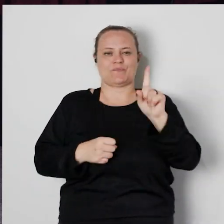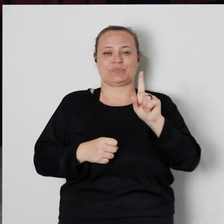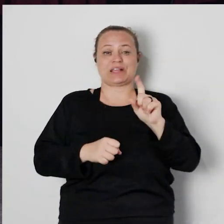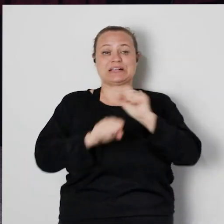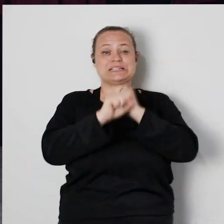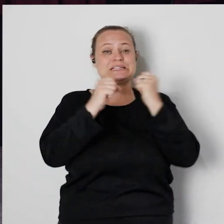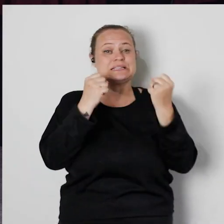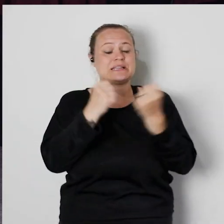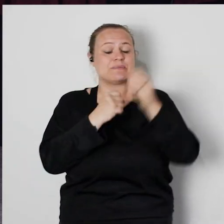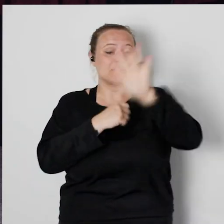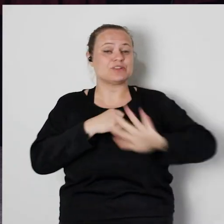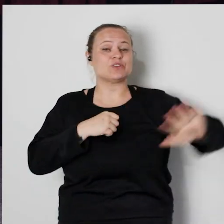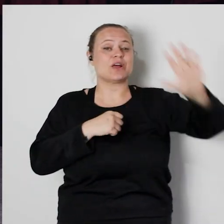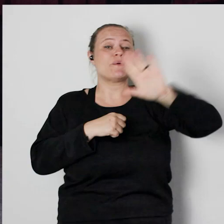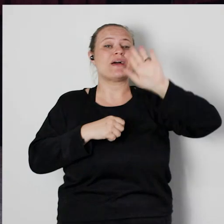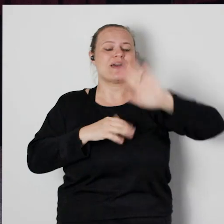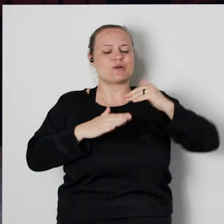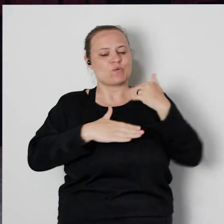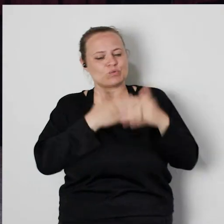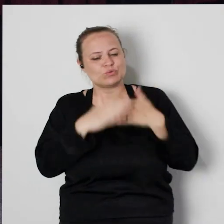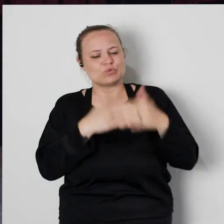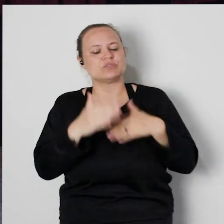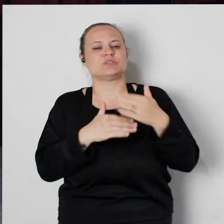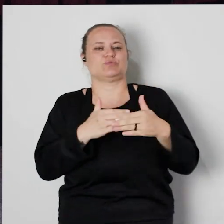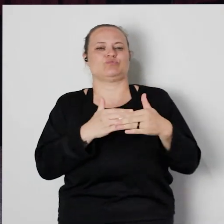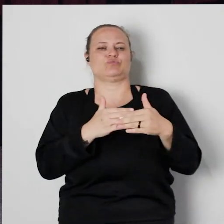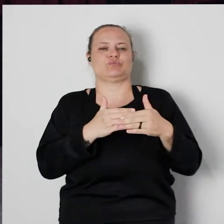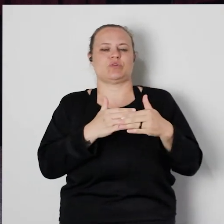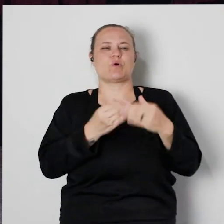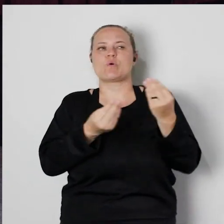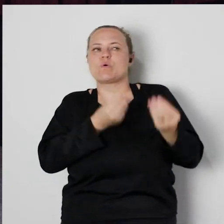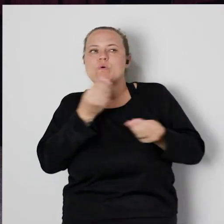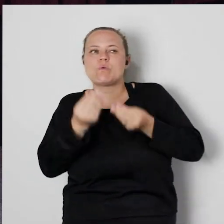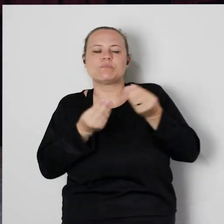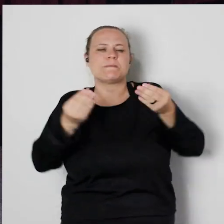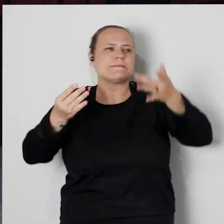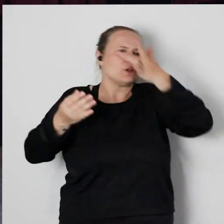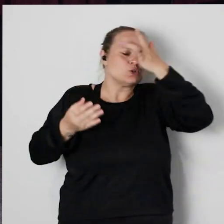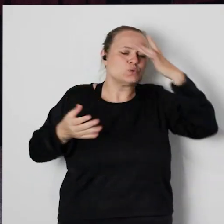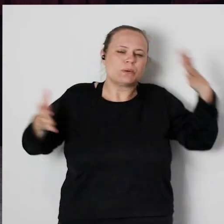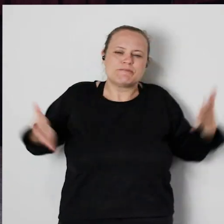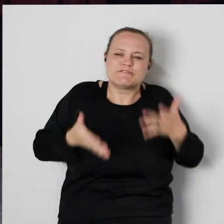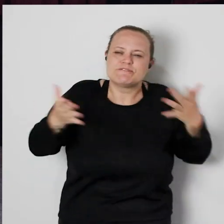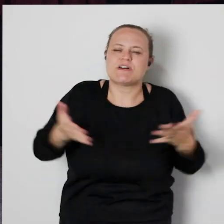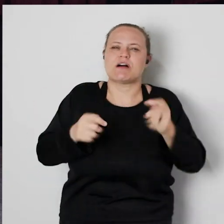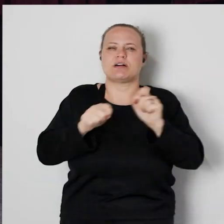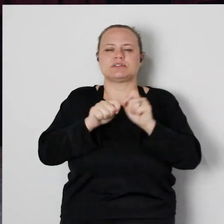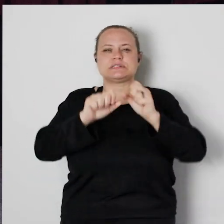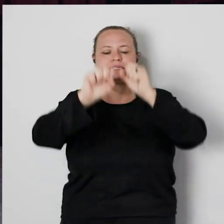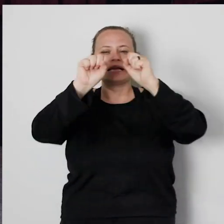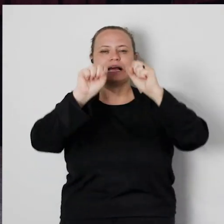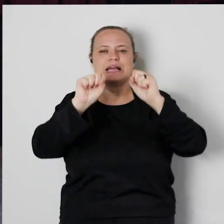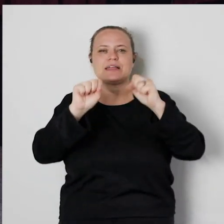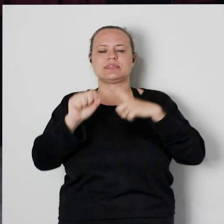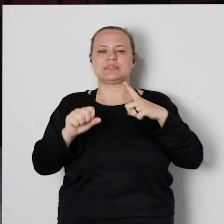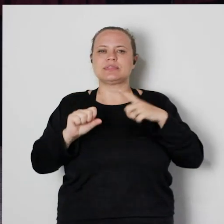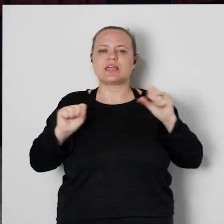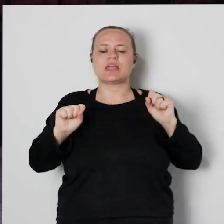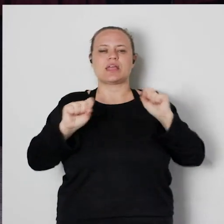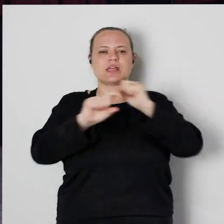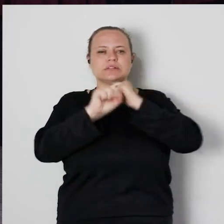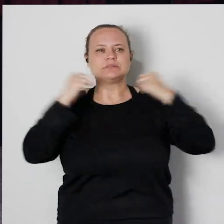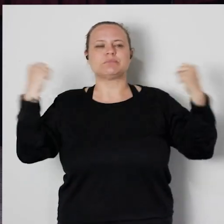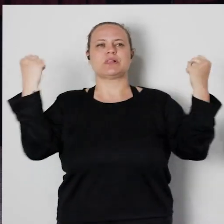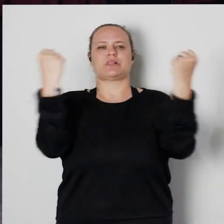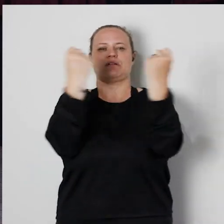não é um governo que assume, que diz que agora tem que ter sistema. O Sistema Nacional ele é considerado uma construção feita a partir, né,